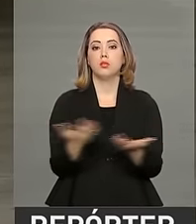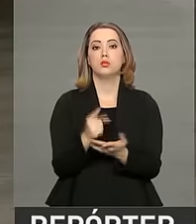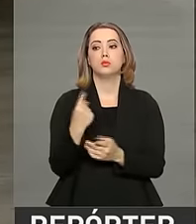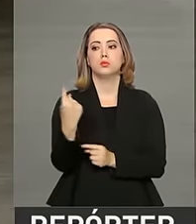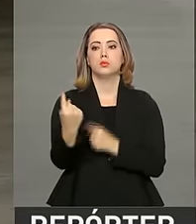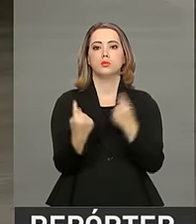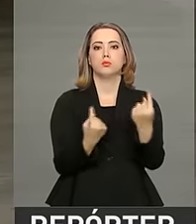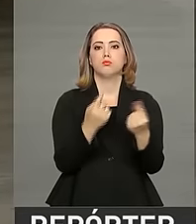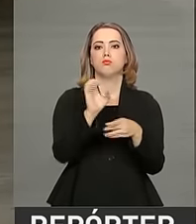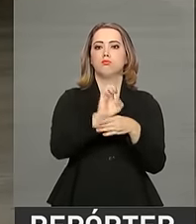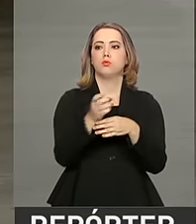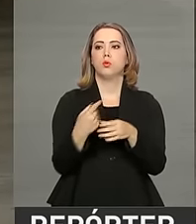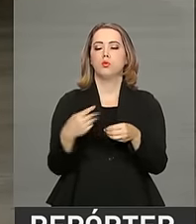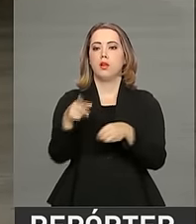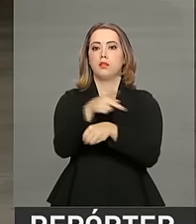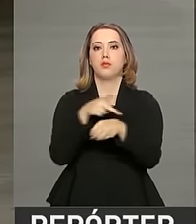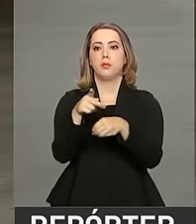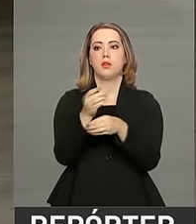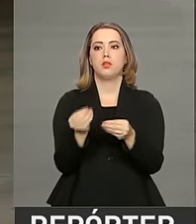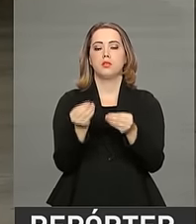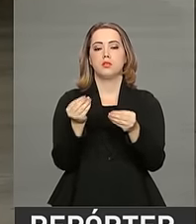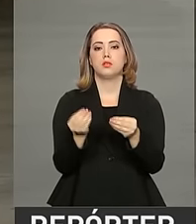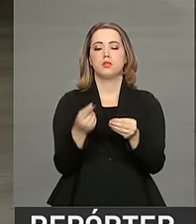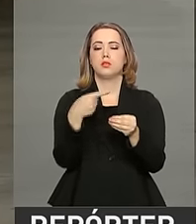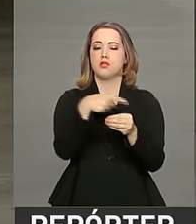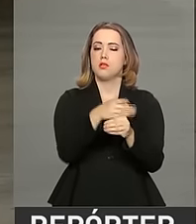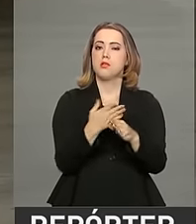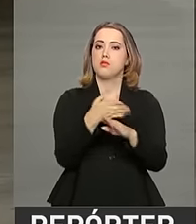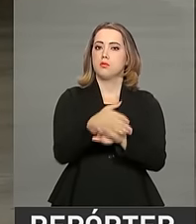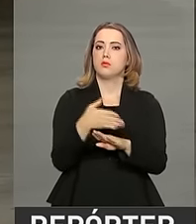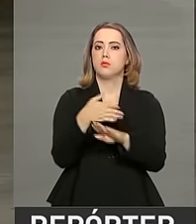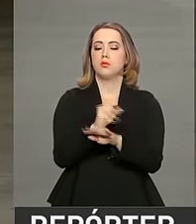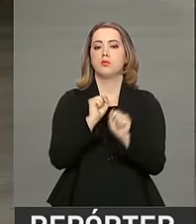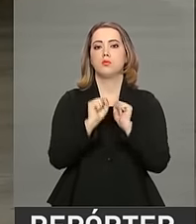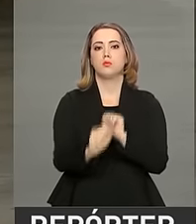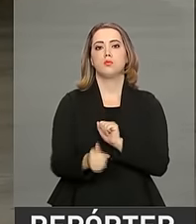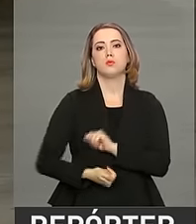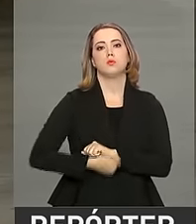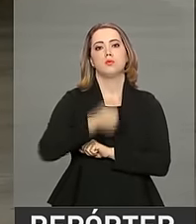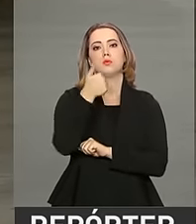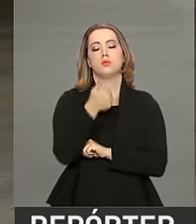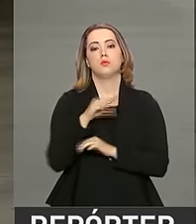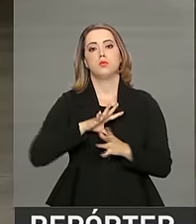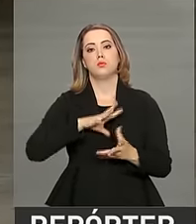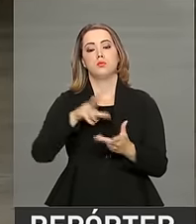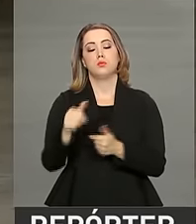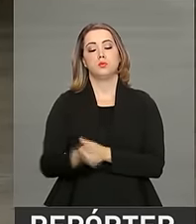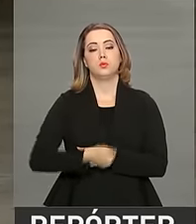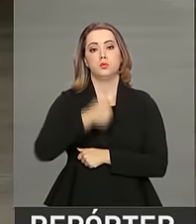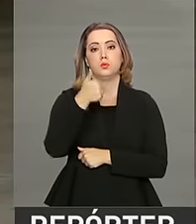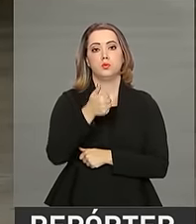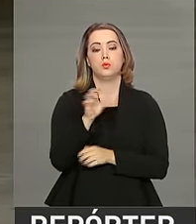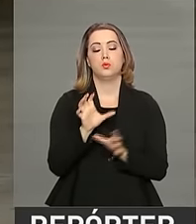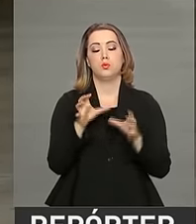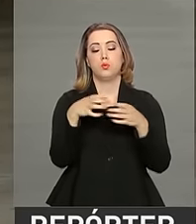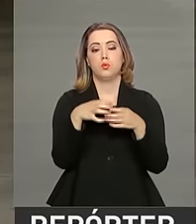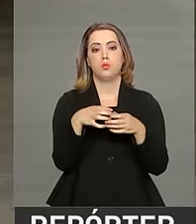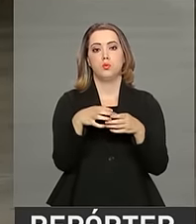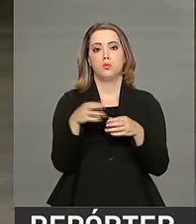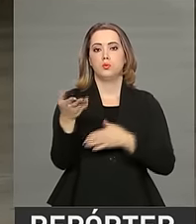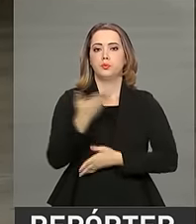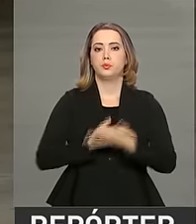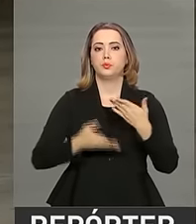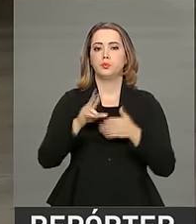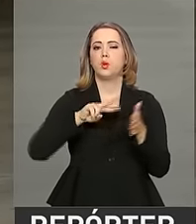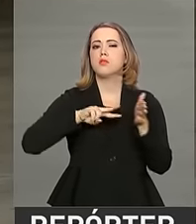cada estado integrante possa desfrutar melhor de suas relações internacionais o que significa isso na